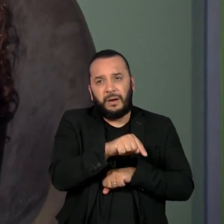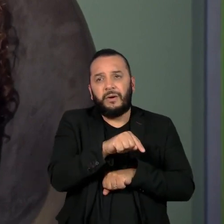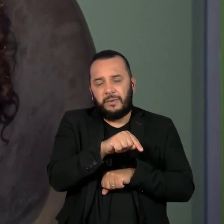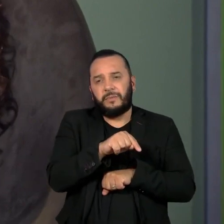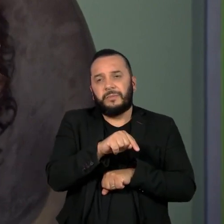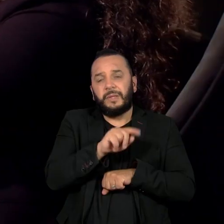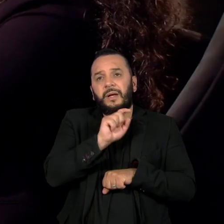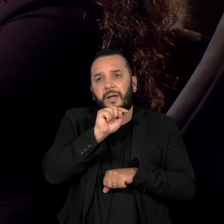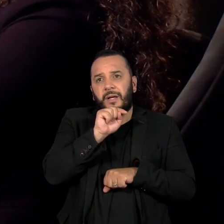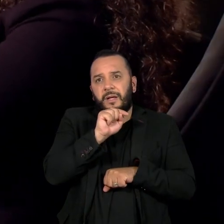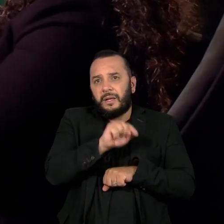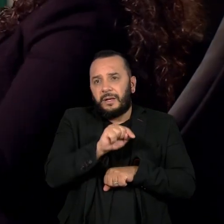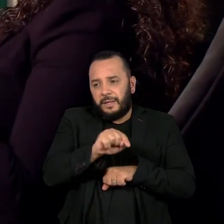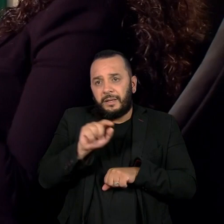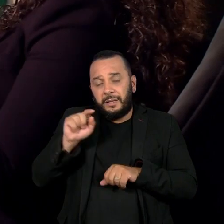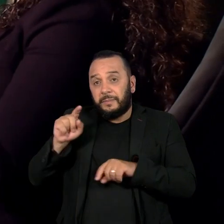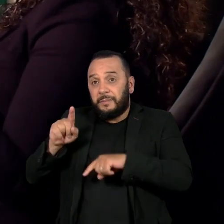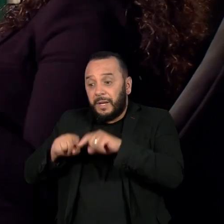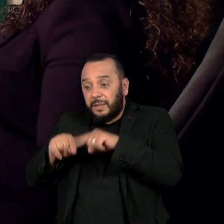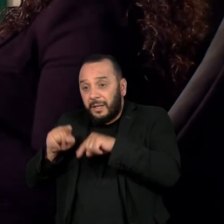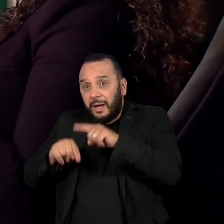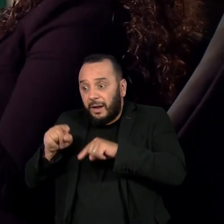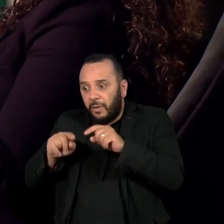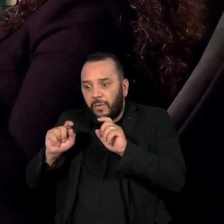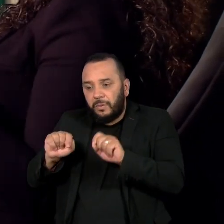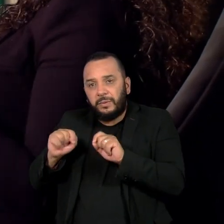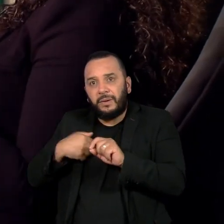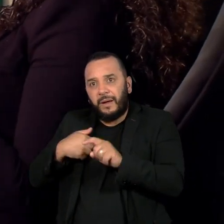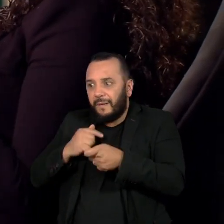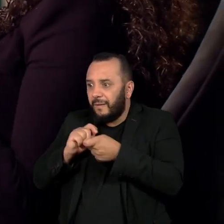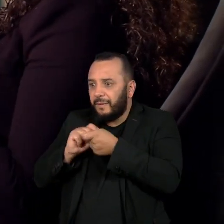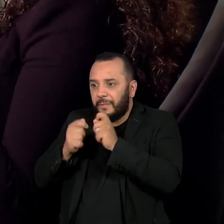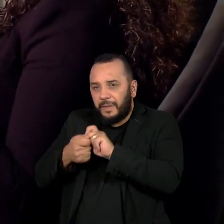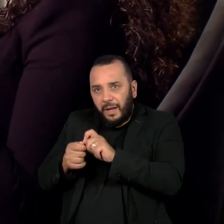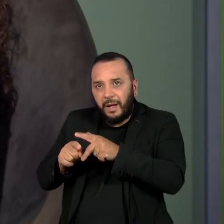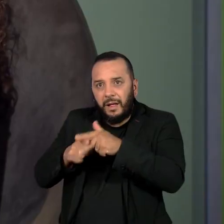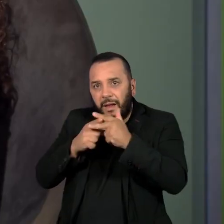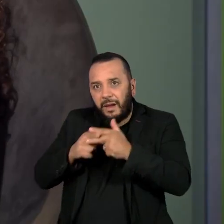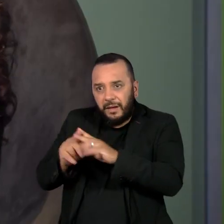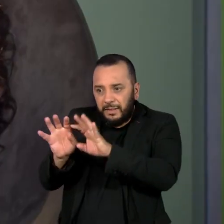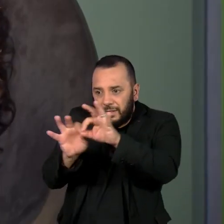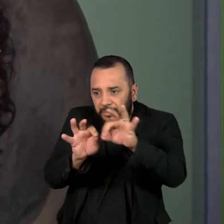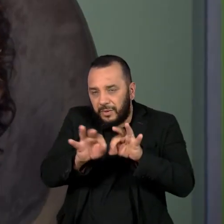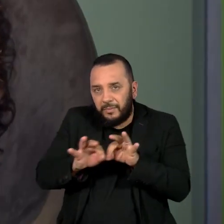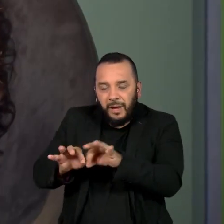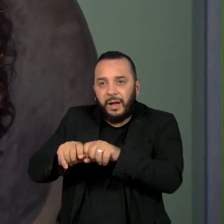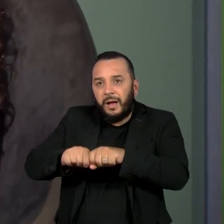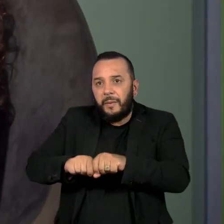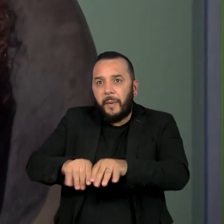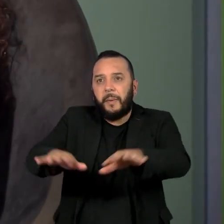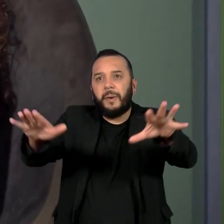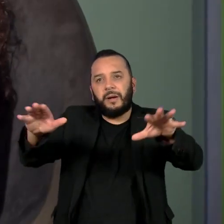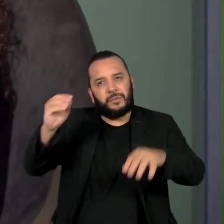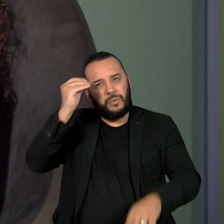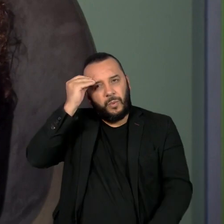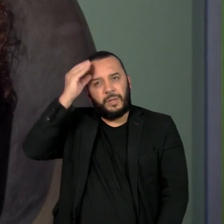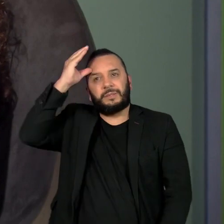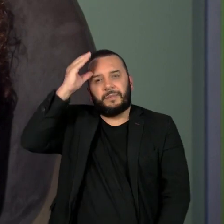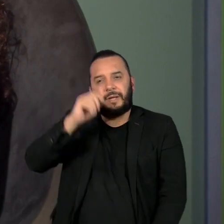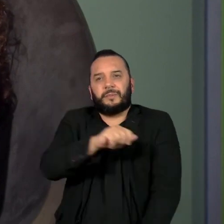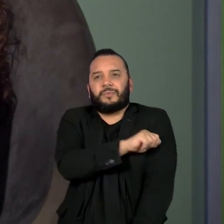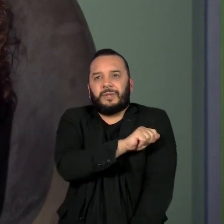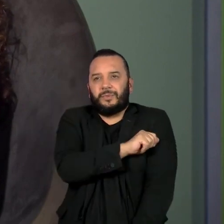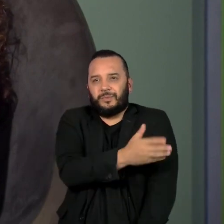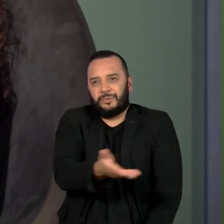essa junção e transformar tudo aquele ambiente, né? E os recursos que estão ali em conhecimento para esse aluno, para essa